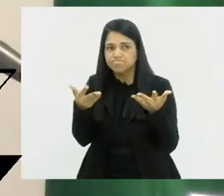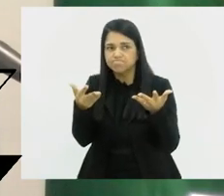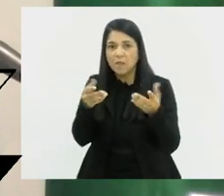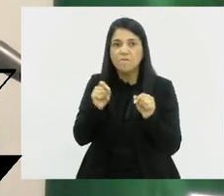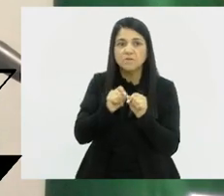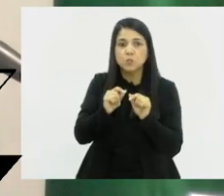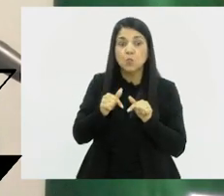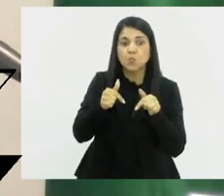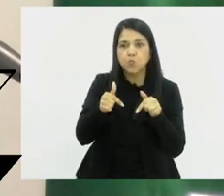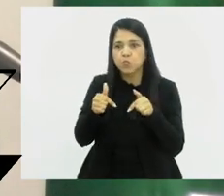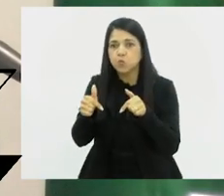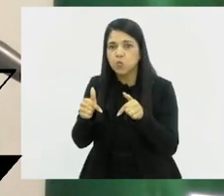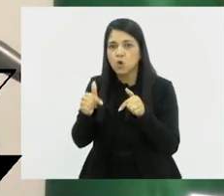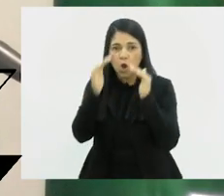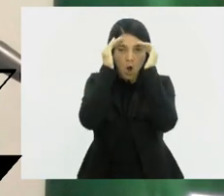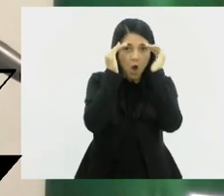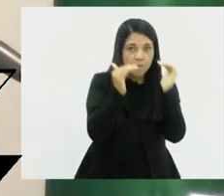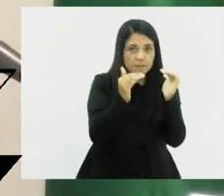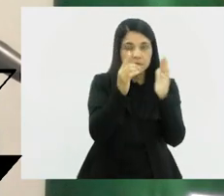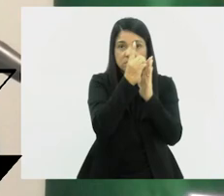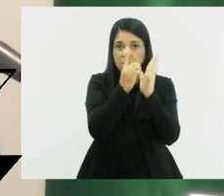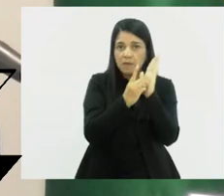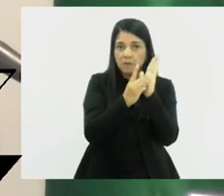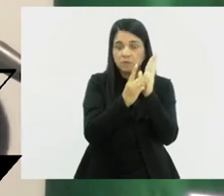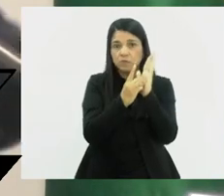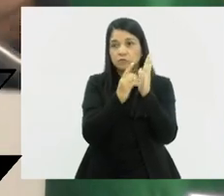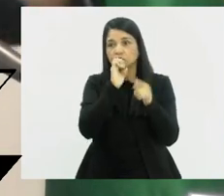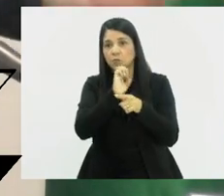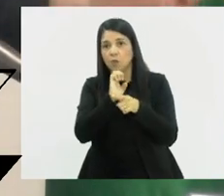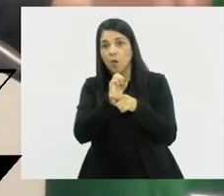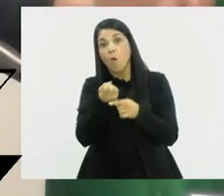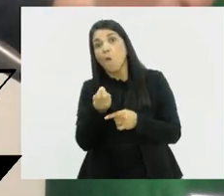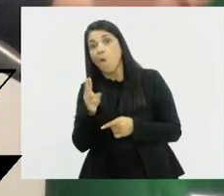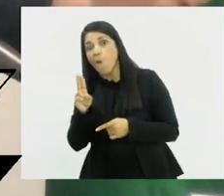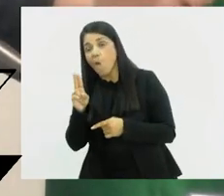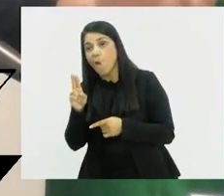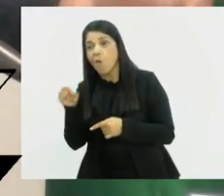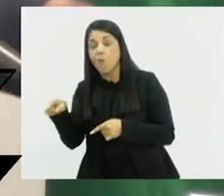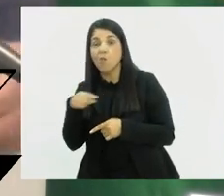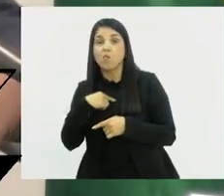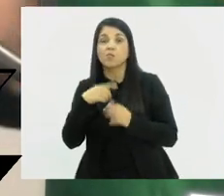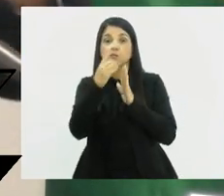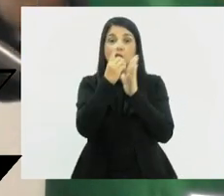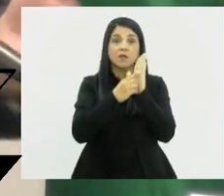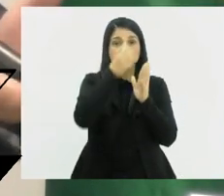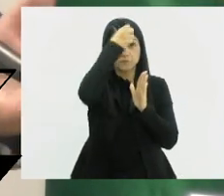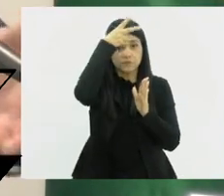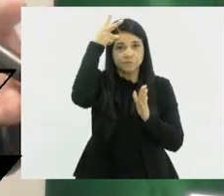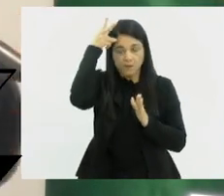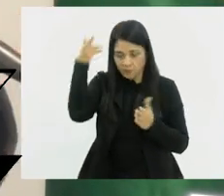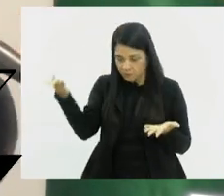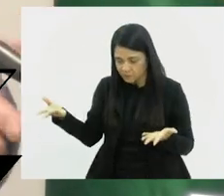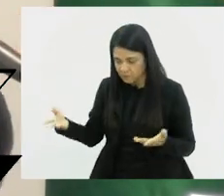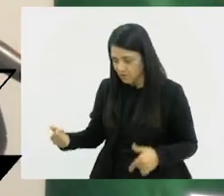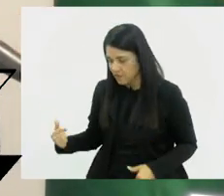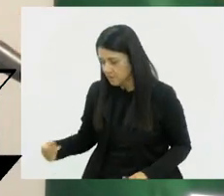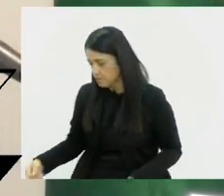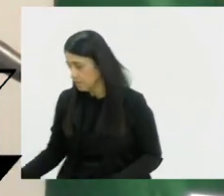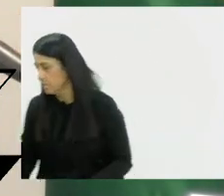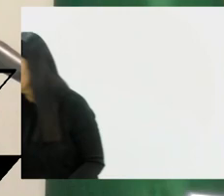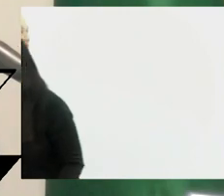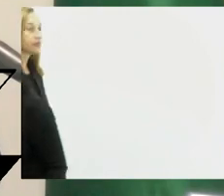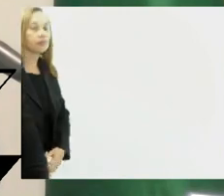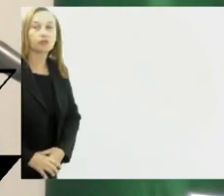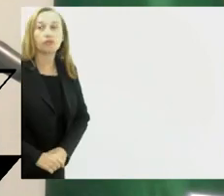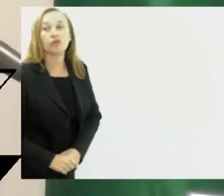fazer. Eu obedeço o decreto estadual ou obedeço o decreto municipal. E, como o crime, a legislação